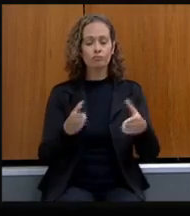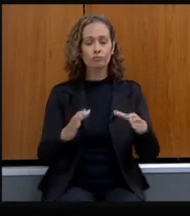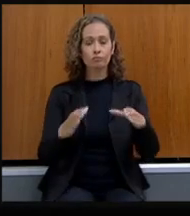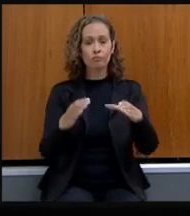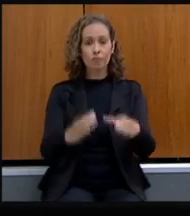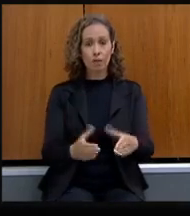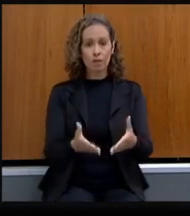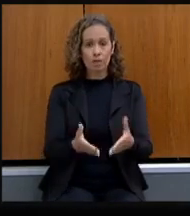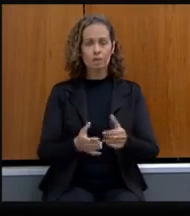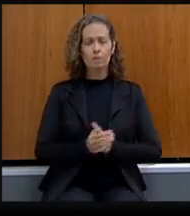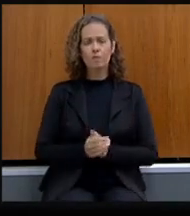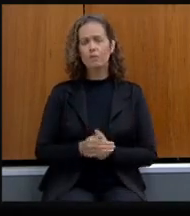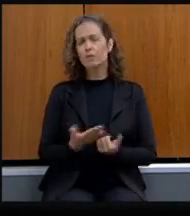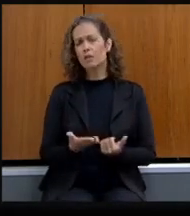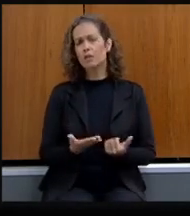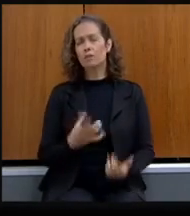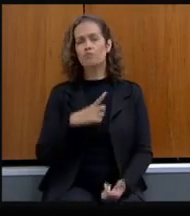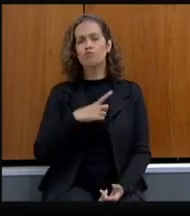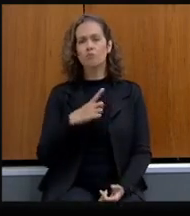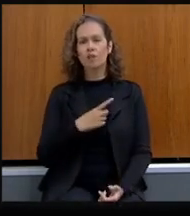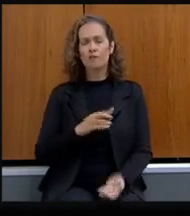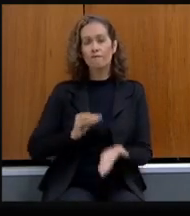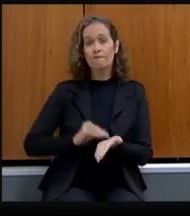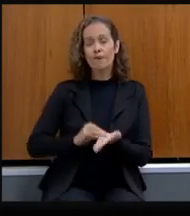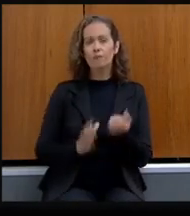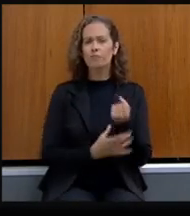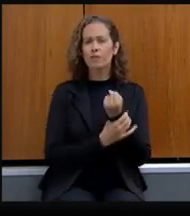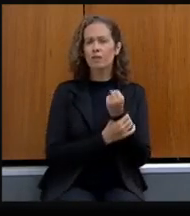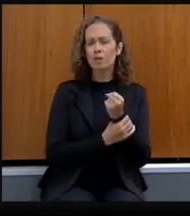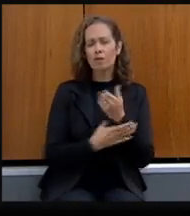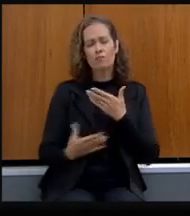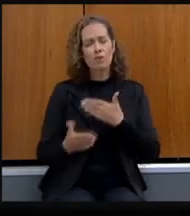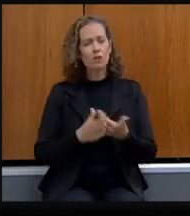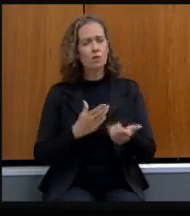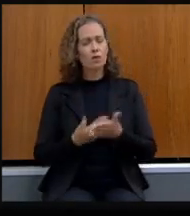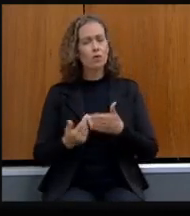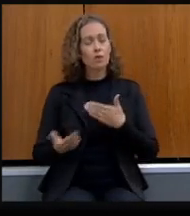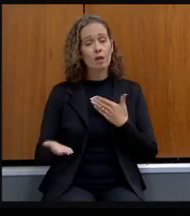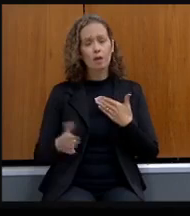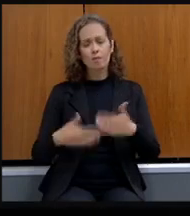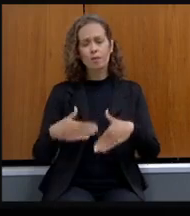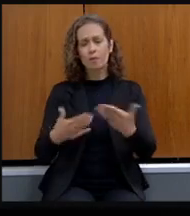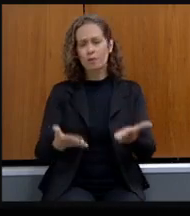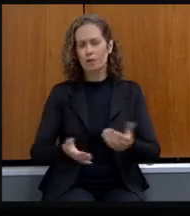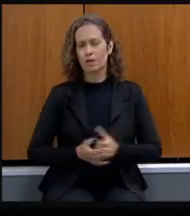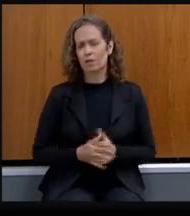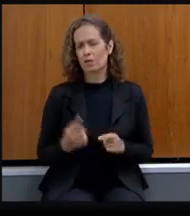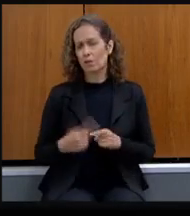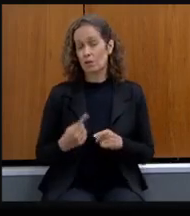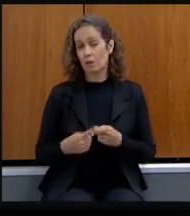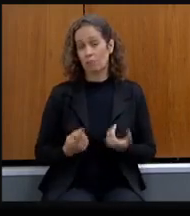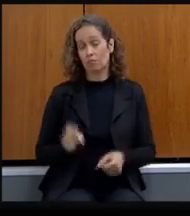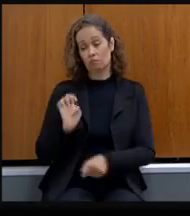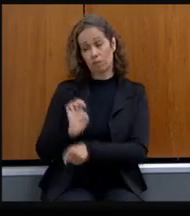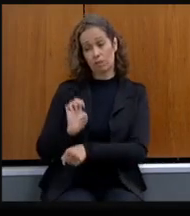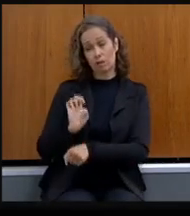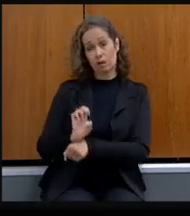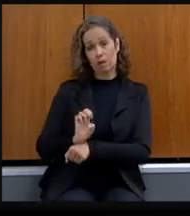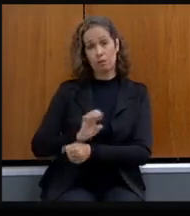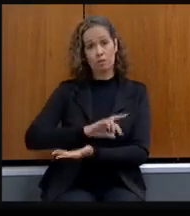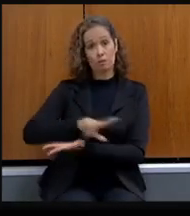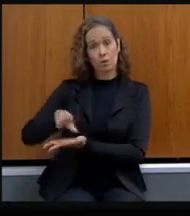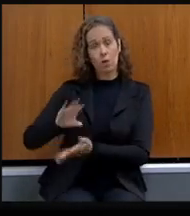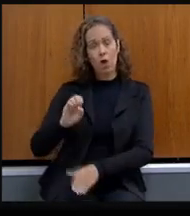isso gera muito e em qualquer processo de descentralização seja prestado seja